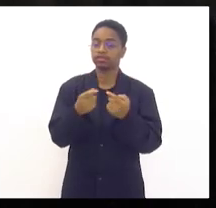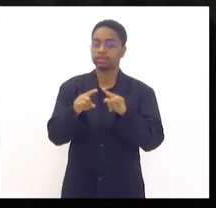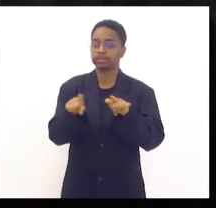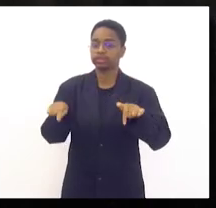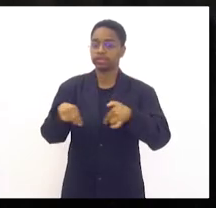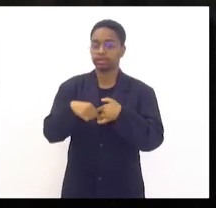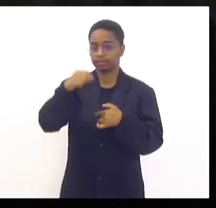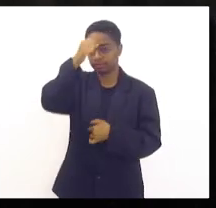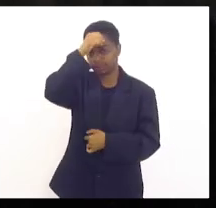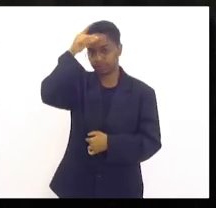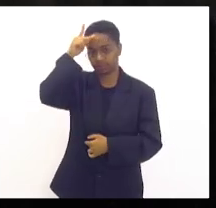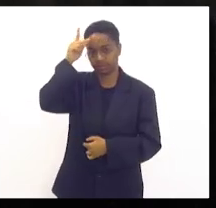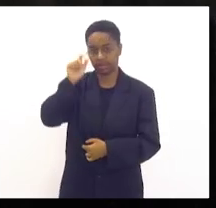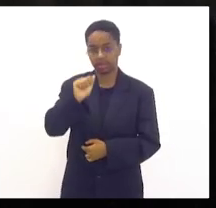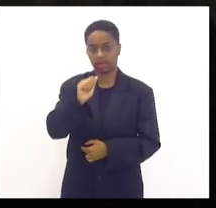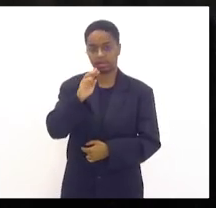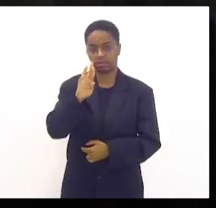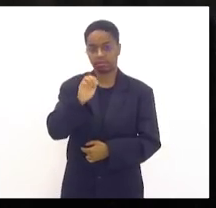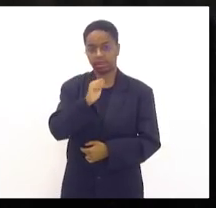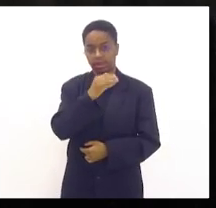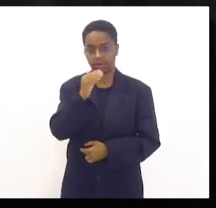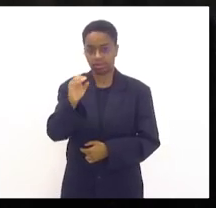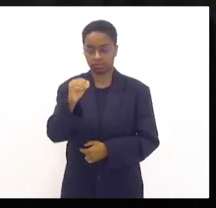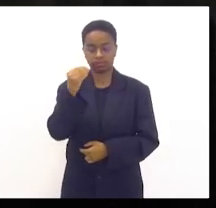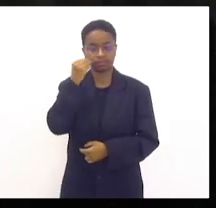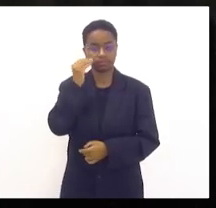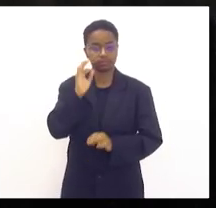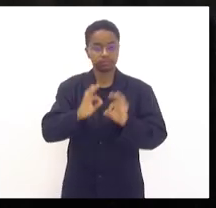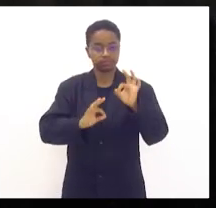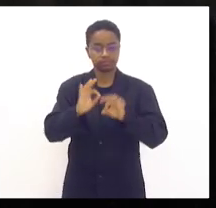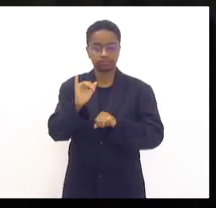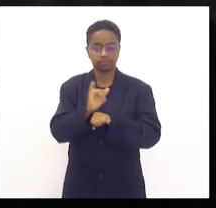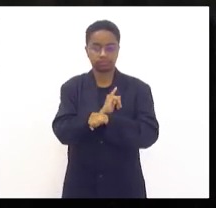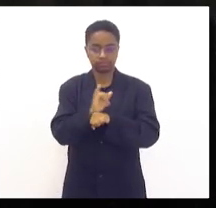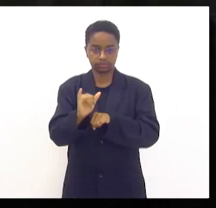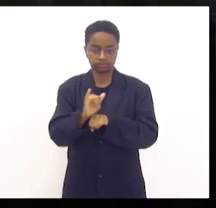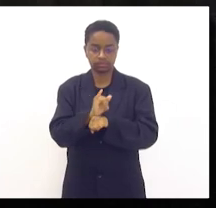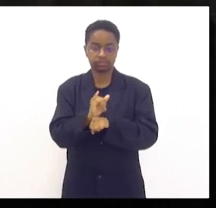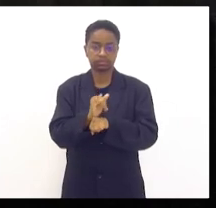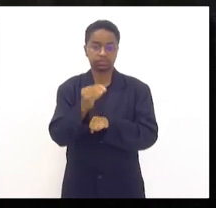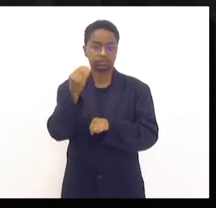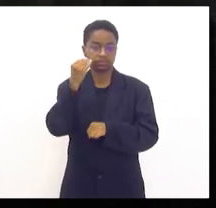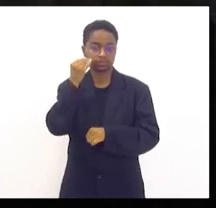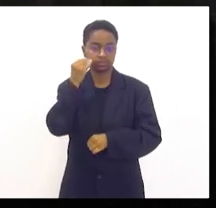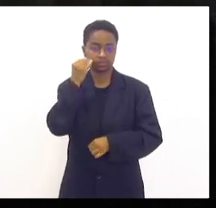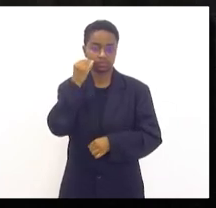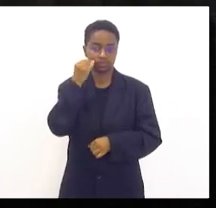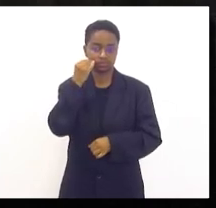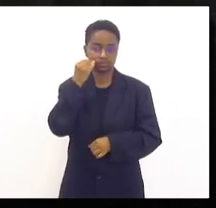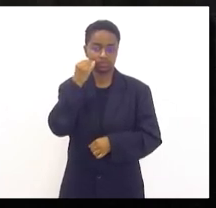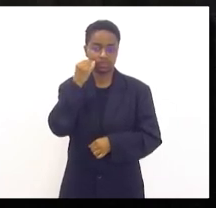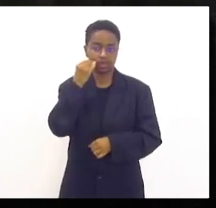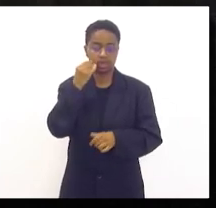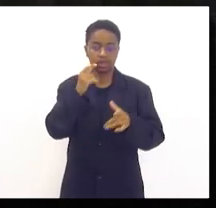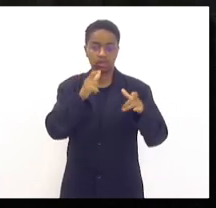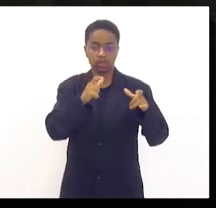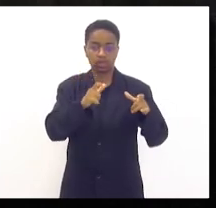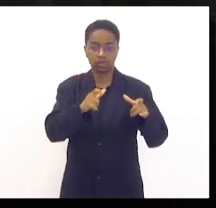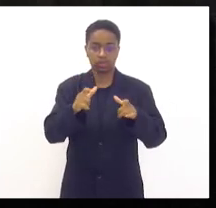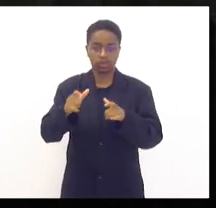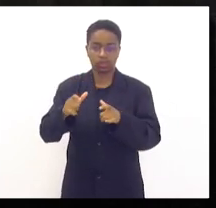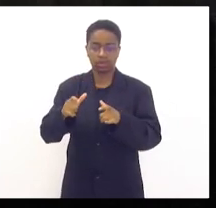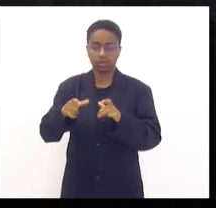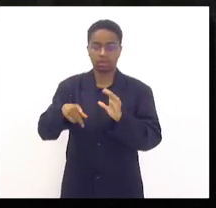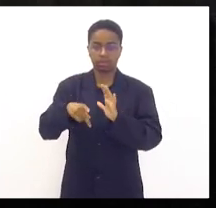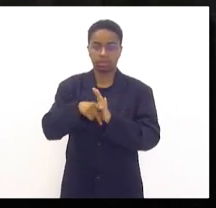prefeito Abraão Davi, né, que a gente possa montar uma estratégia ali para poder fechar, né, todas as entradas ali do bairro do Ar